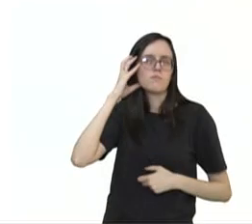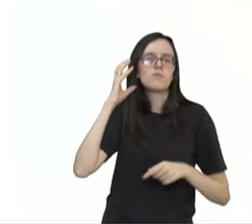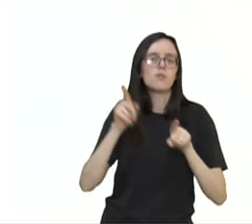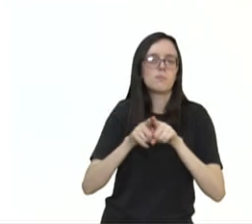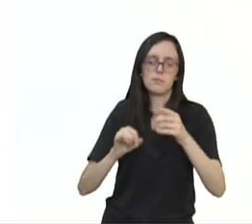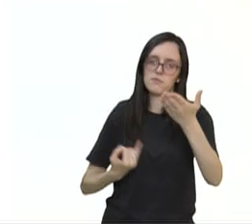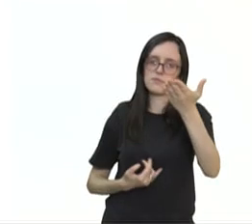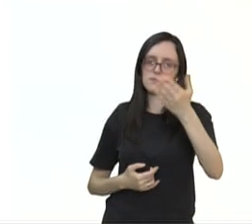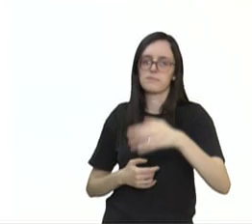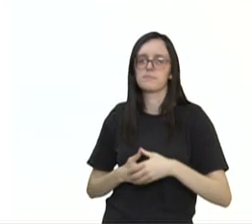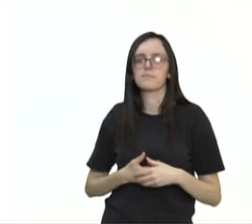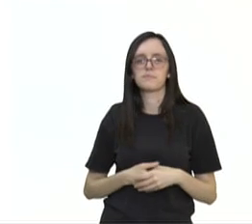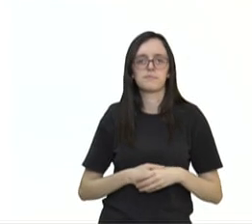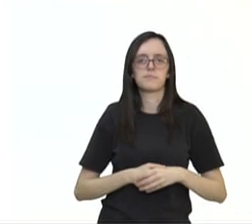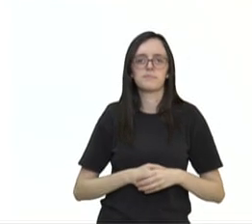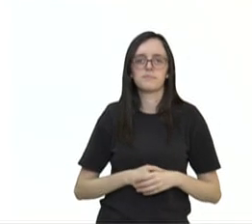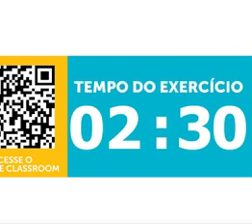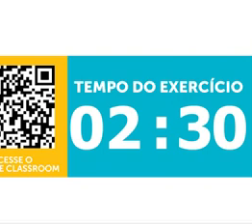Vai lá!